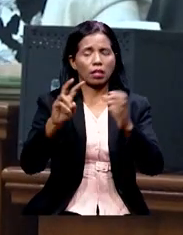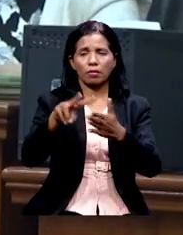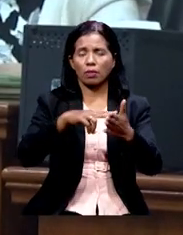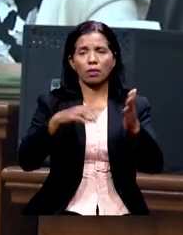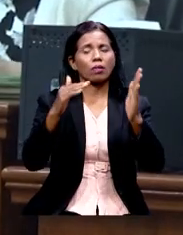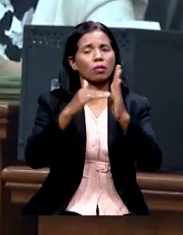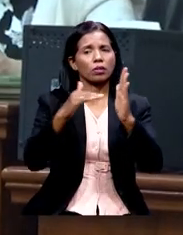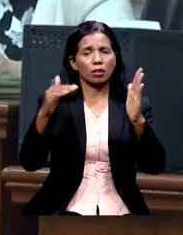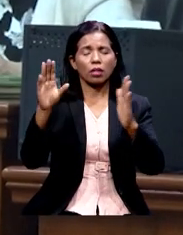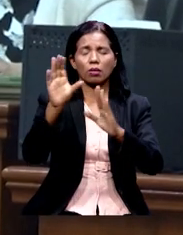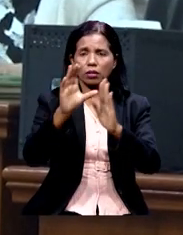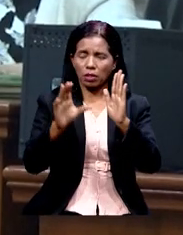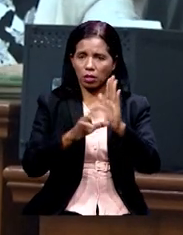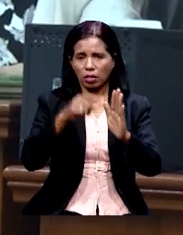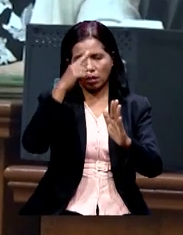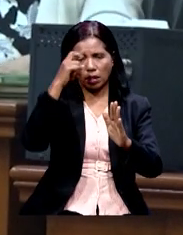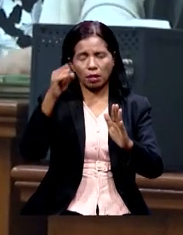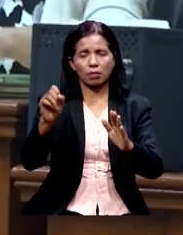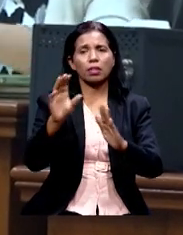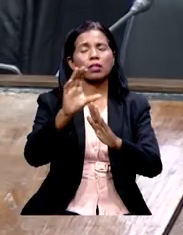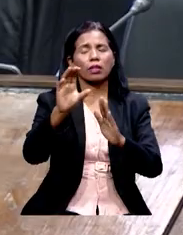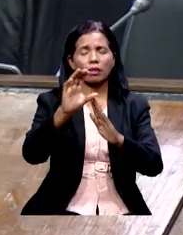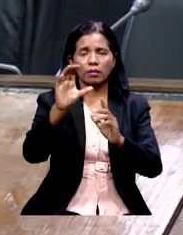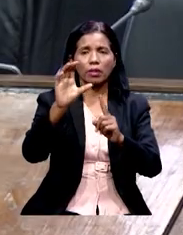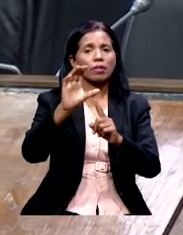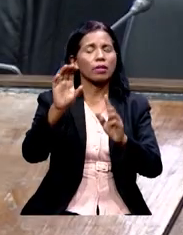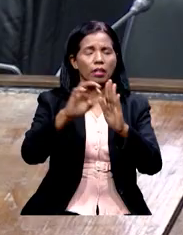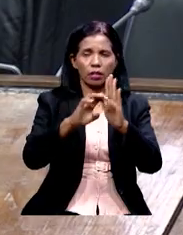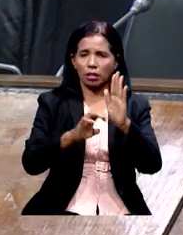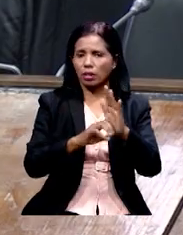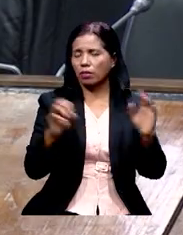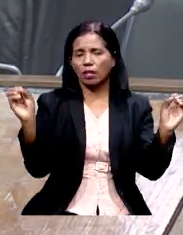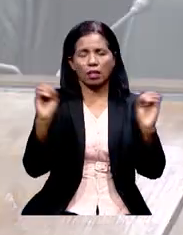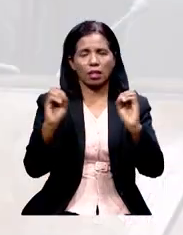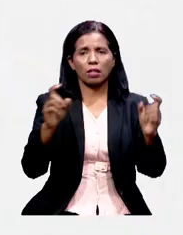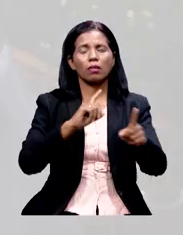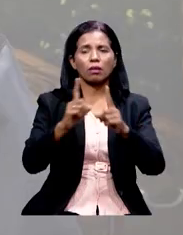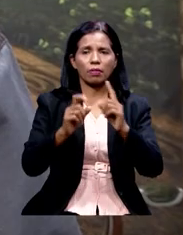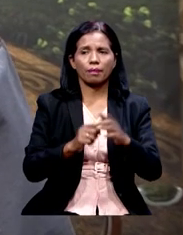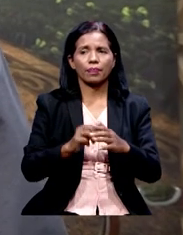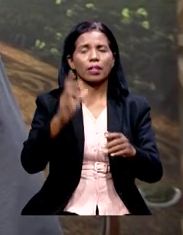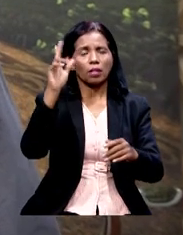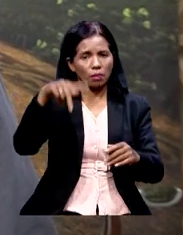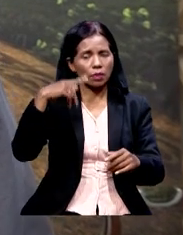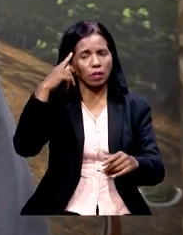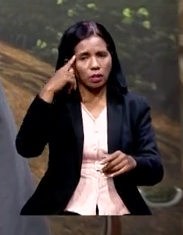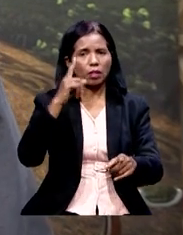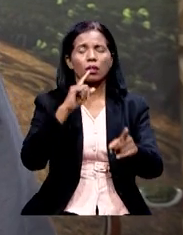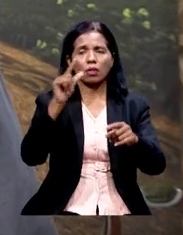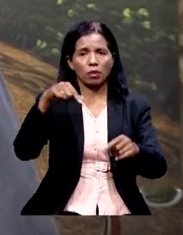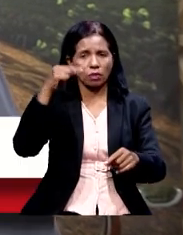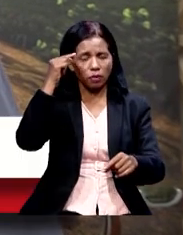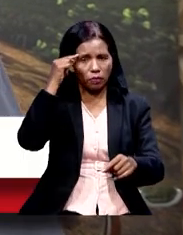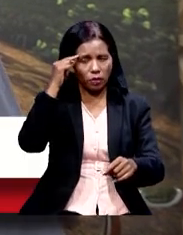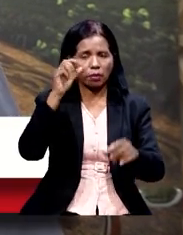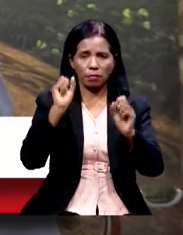Constituição, também chefe Estado se la halo intervenção. Claro, né? Política, governo, união, governo eleito